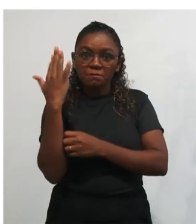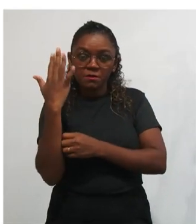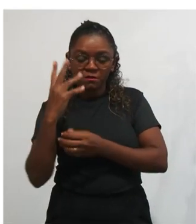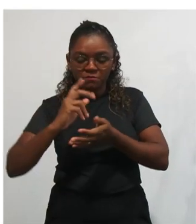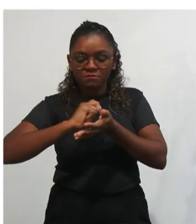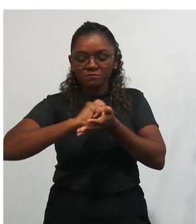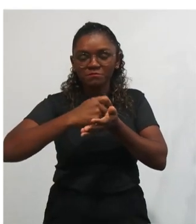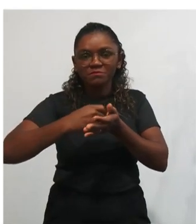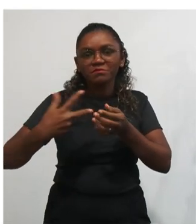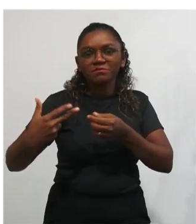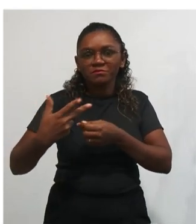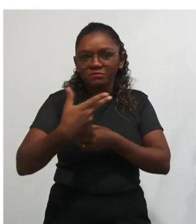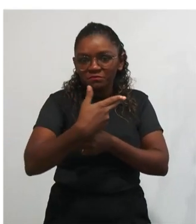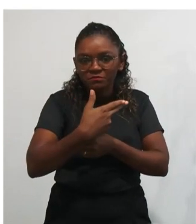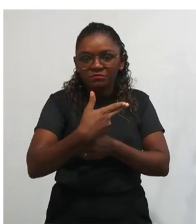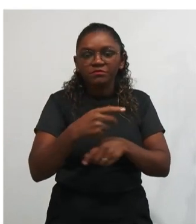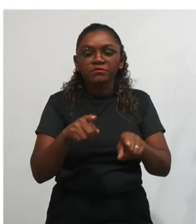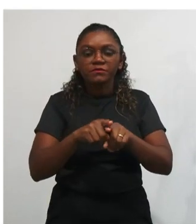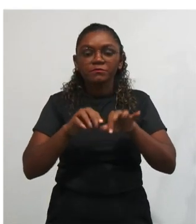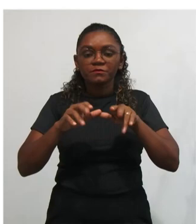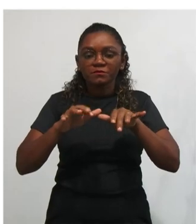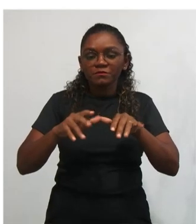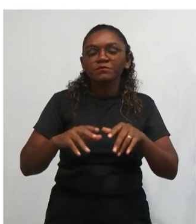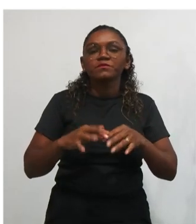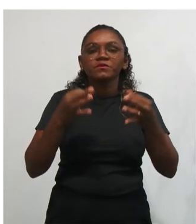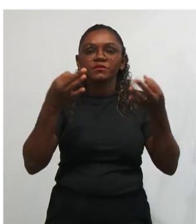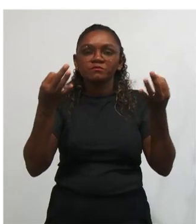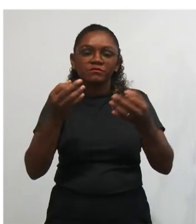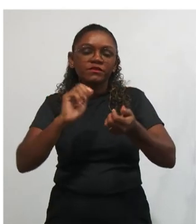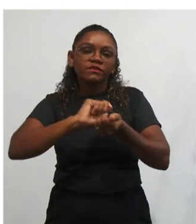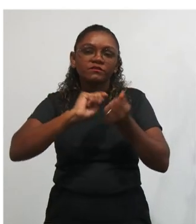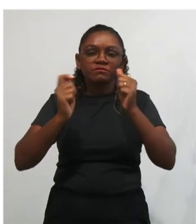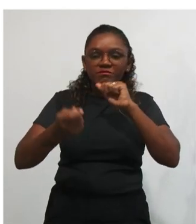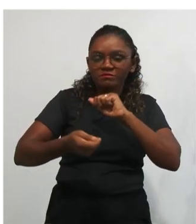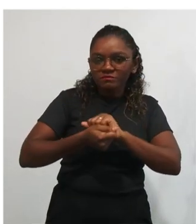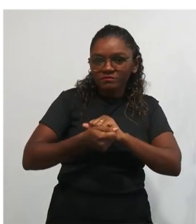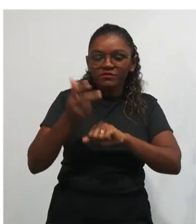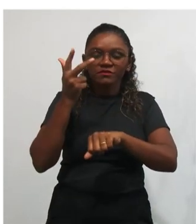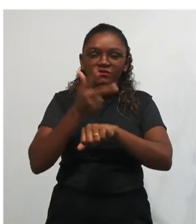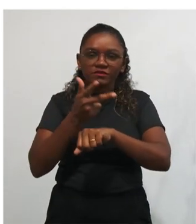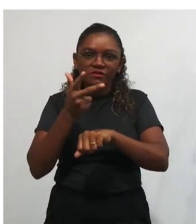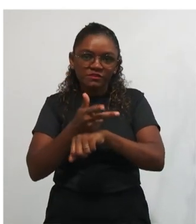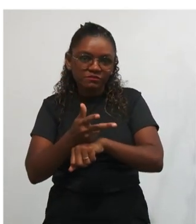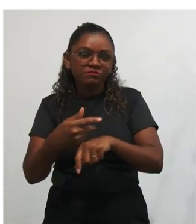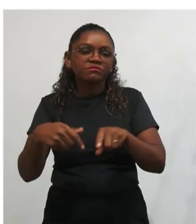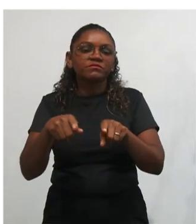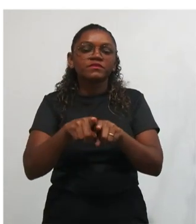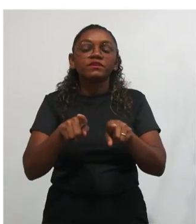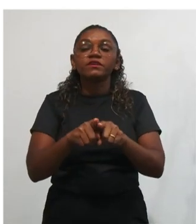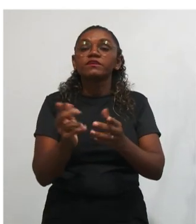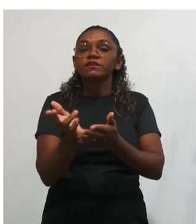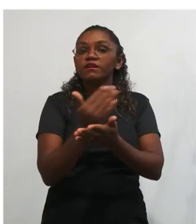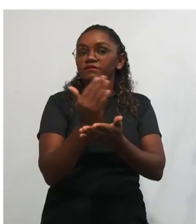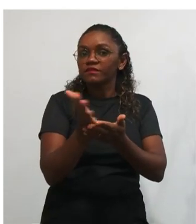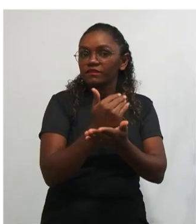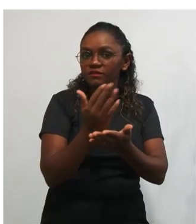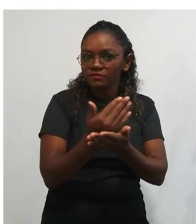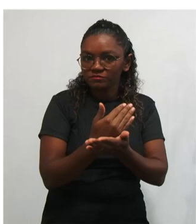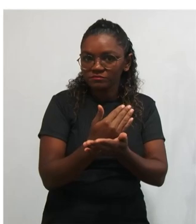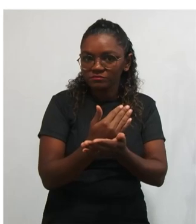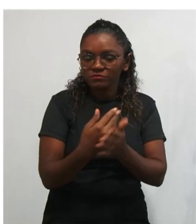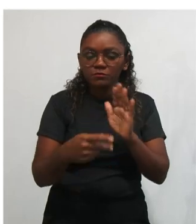papel você tem teclados adaptados livros audiovisuais e cadernos que são adequados para quem tem a disortografia